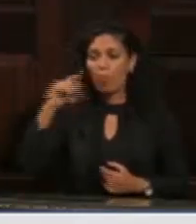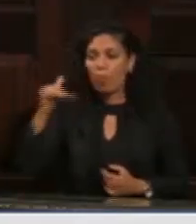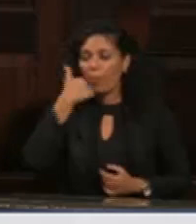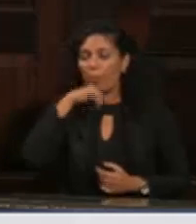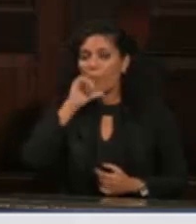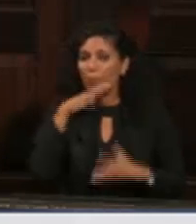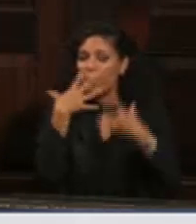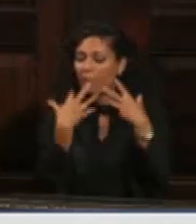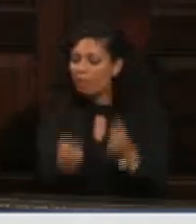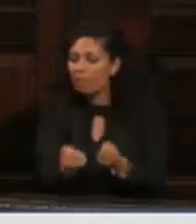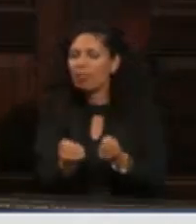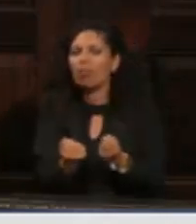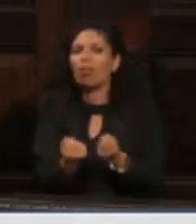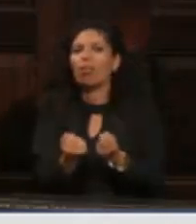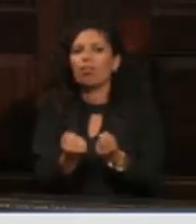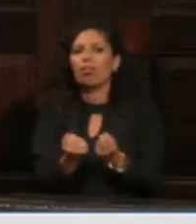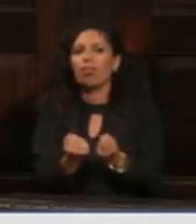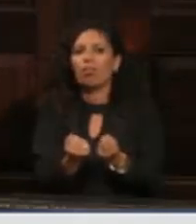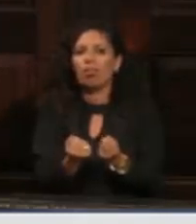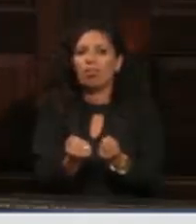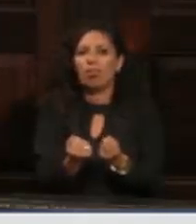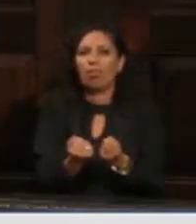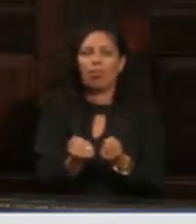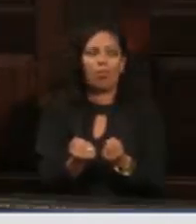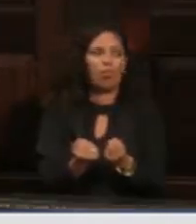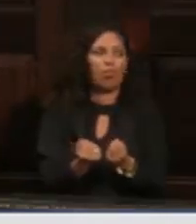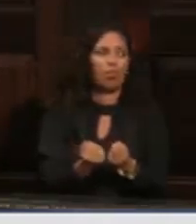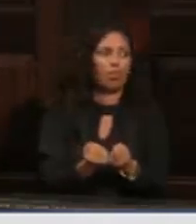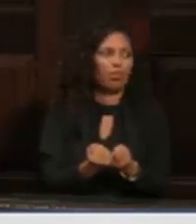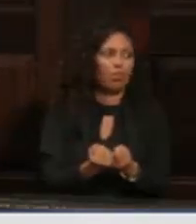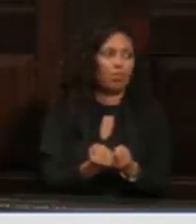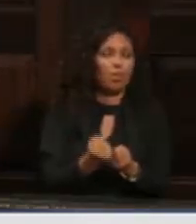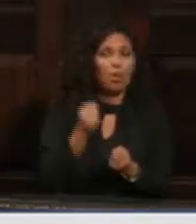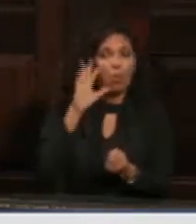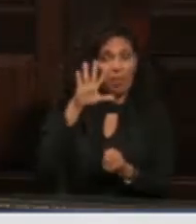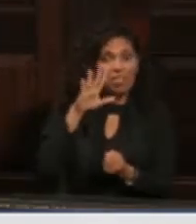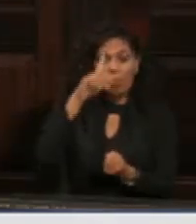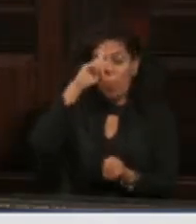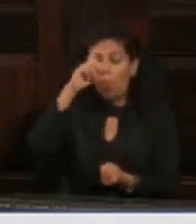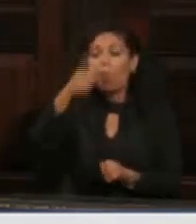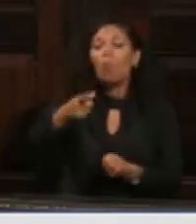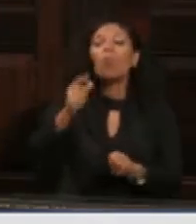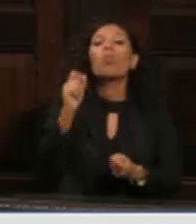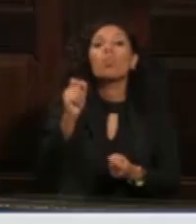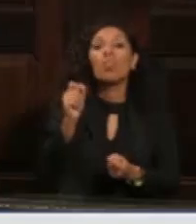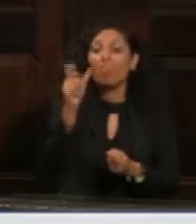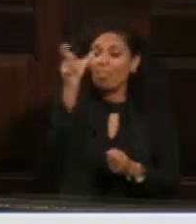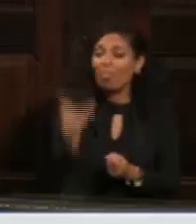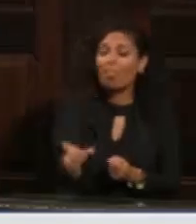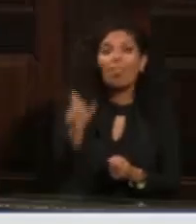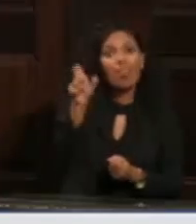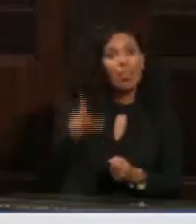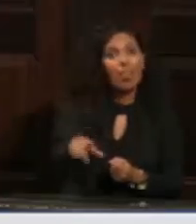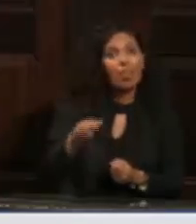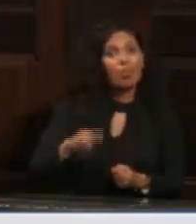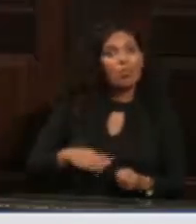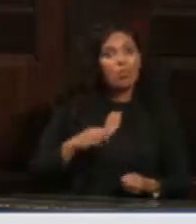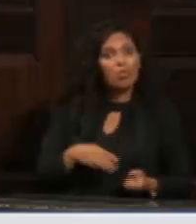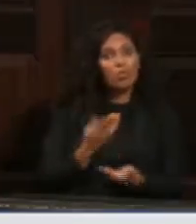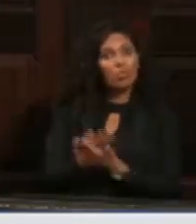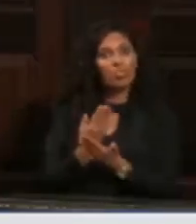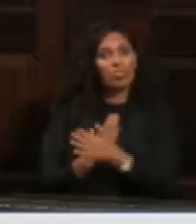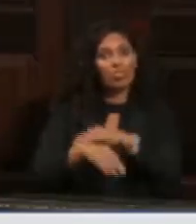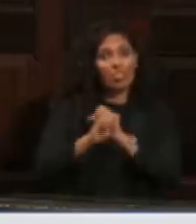pais, mães ou responsáveis legais. Portanto, trata-se do ministro da Educação. se dirigindo à escola brasileira, se dirigindo a